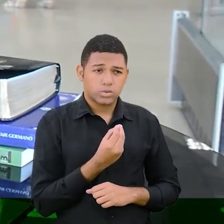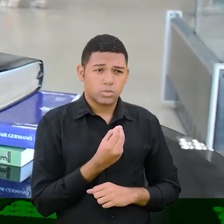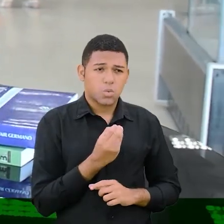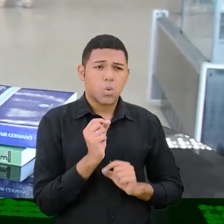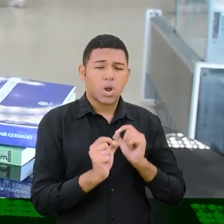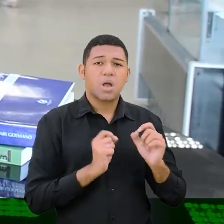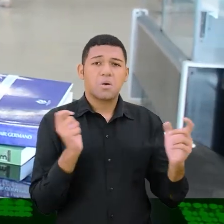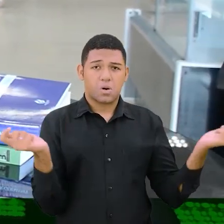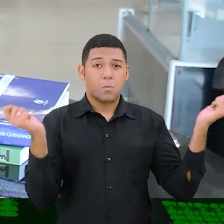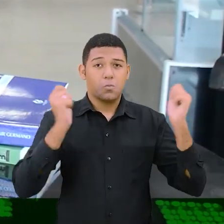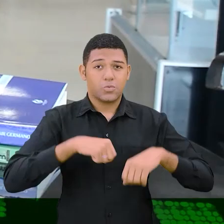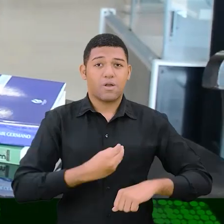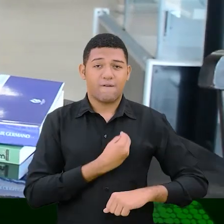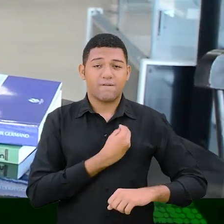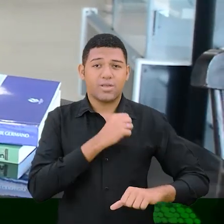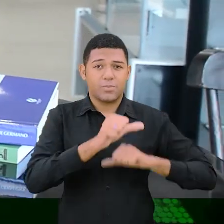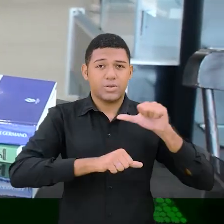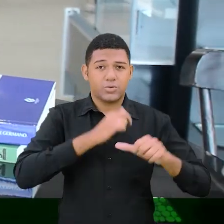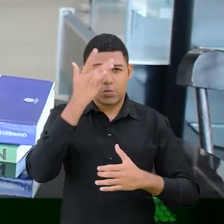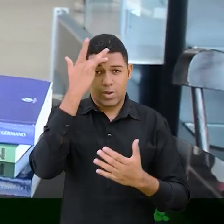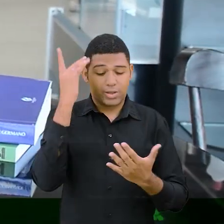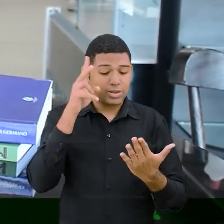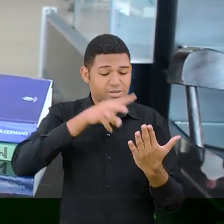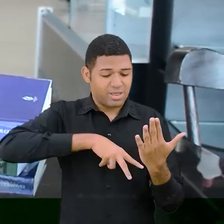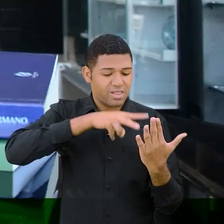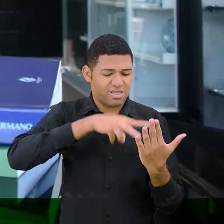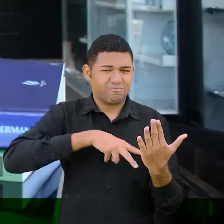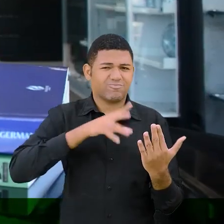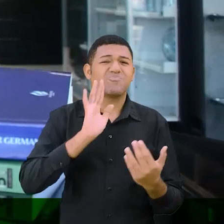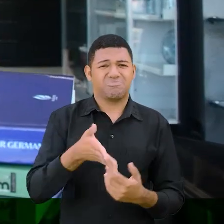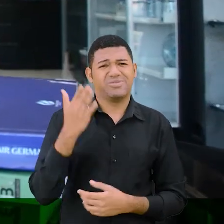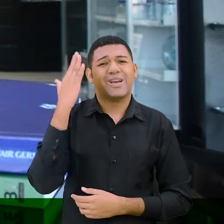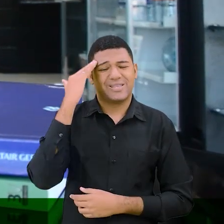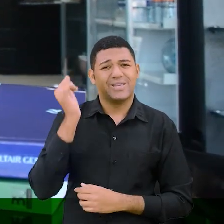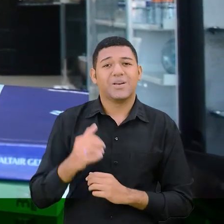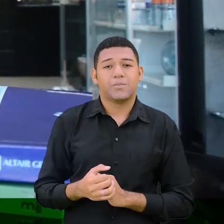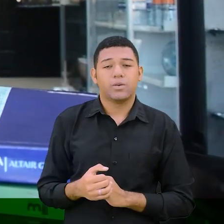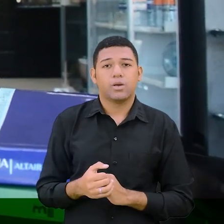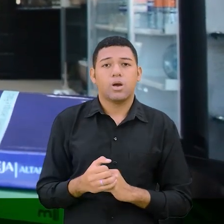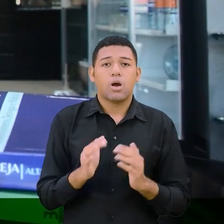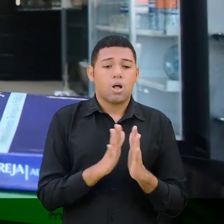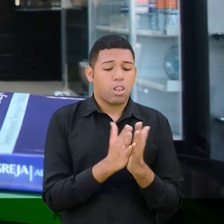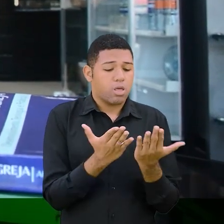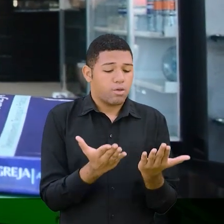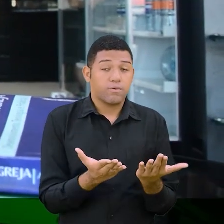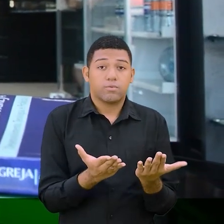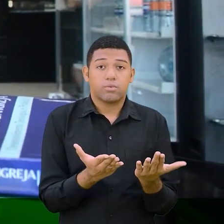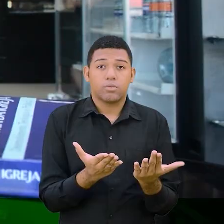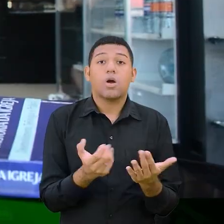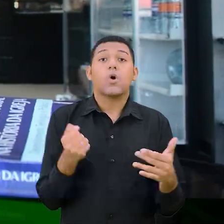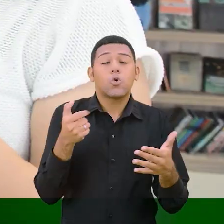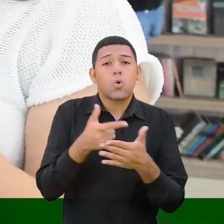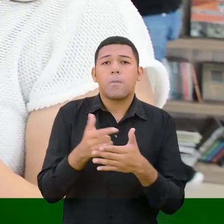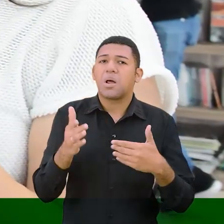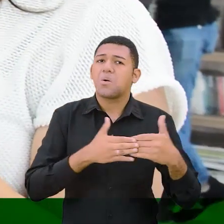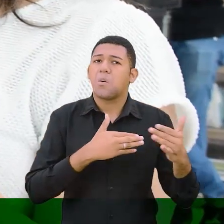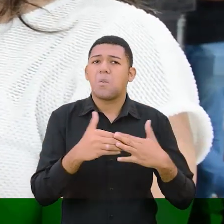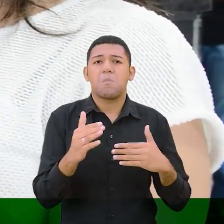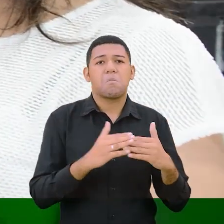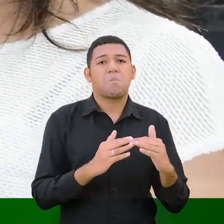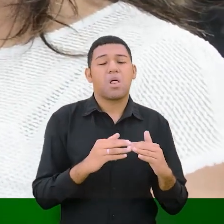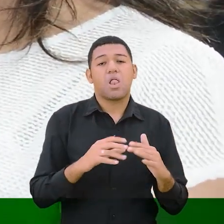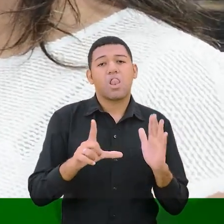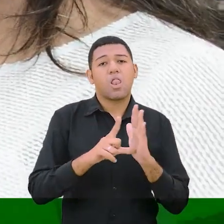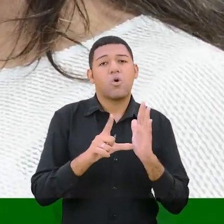o conhecimento é capaz de mudar a vida de quem lê a gente já sabe e que livro você pode comprar